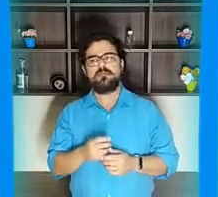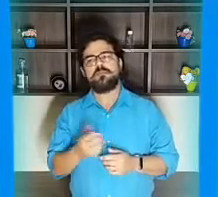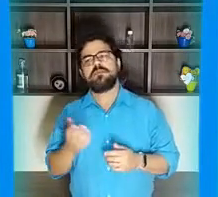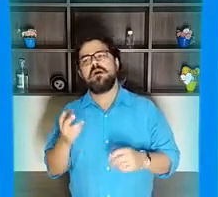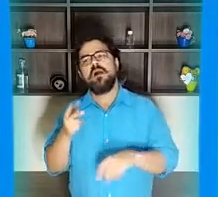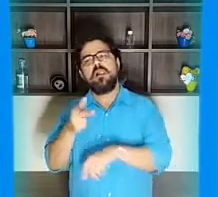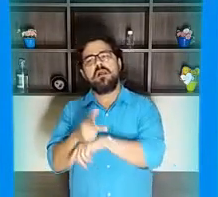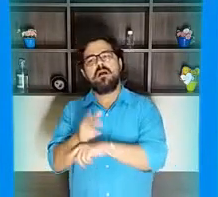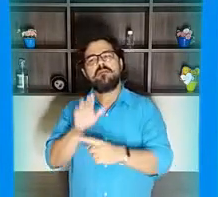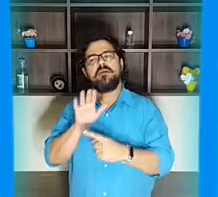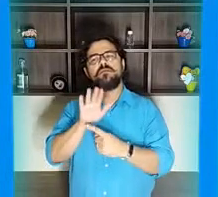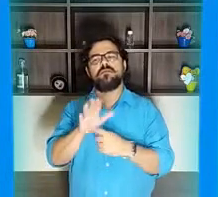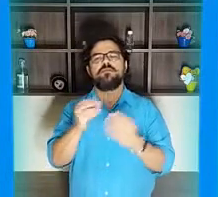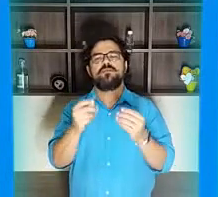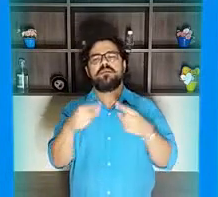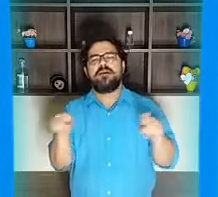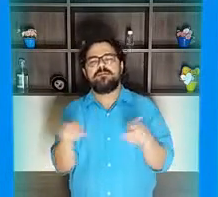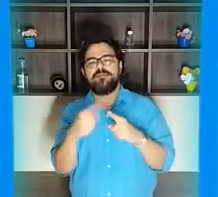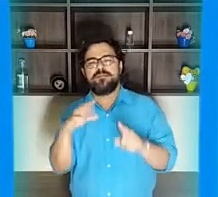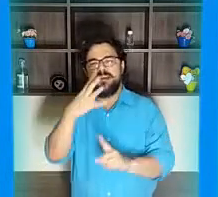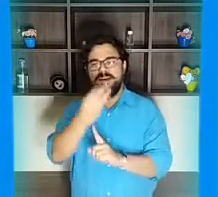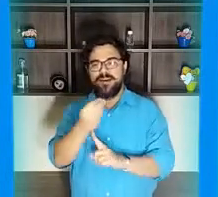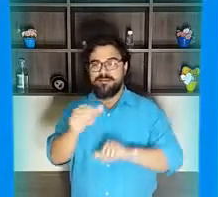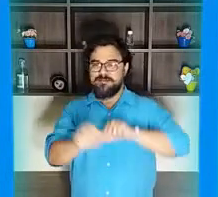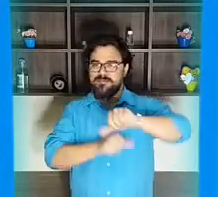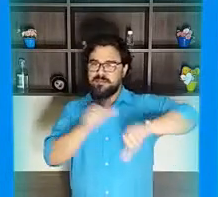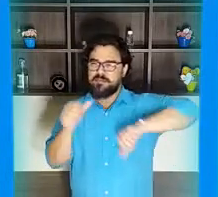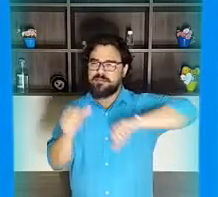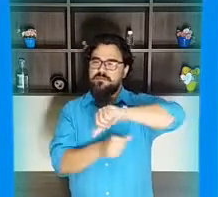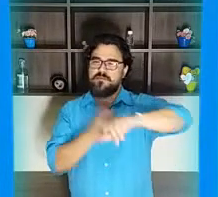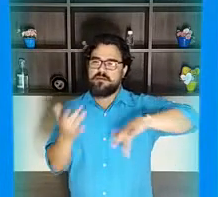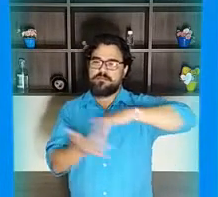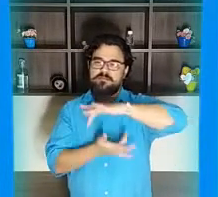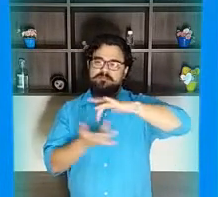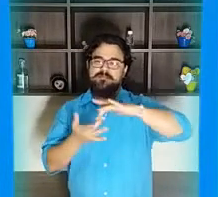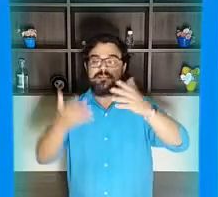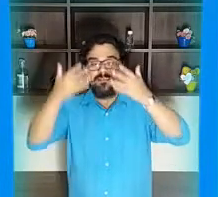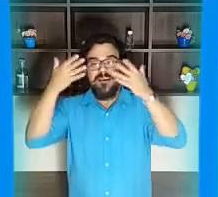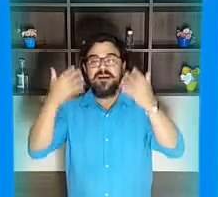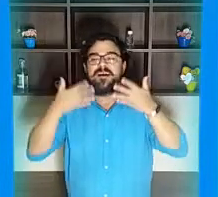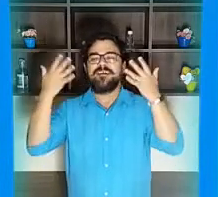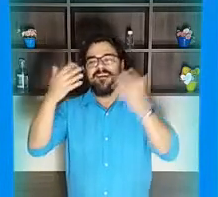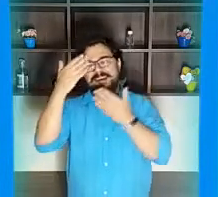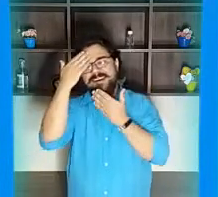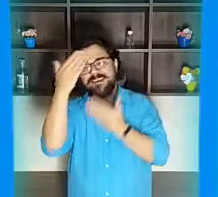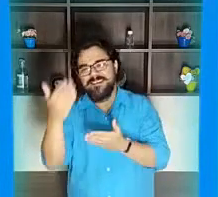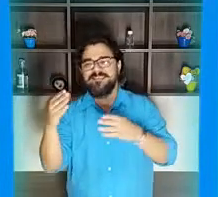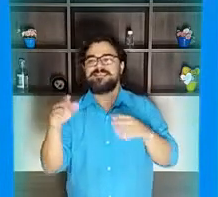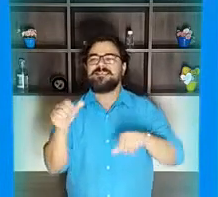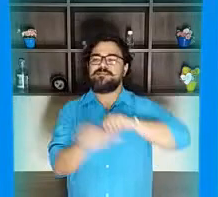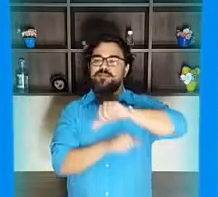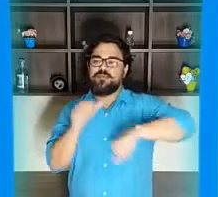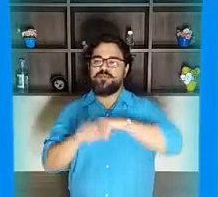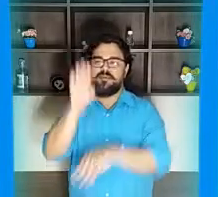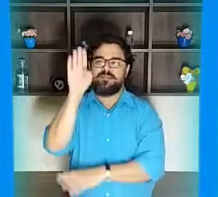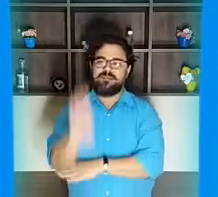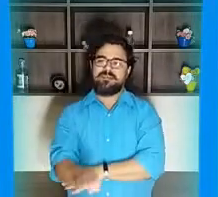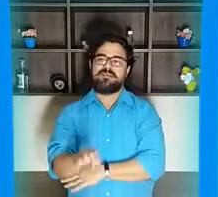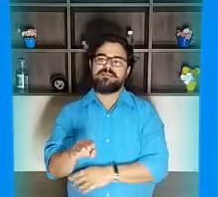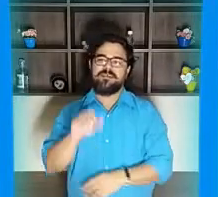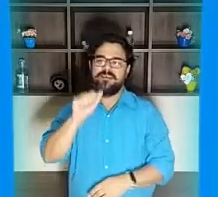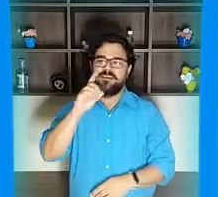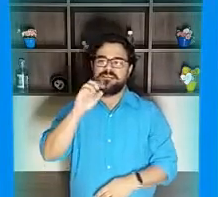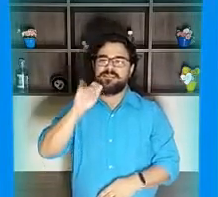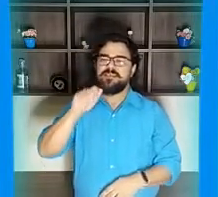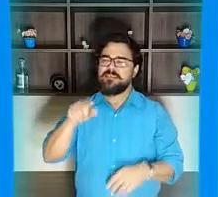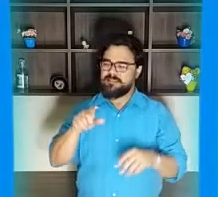ela e que a música, a arte transforma. E ela está assim, agradecendo a gente por estar aqui, porque a gente mudou a tarde da Adriana. E eu acho que mais gente